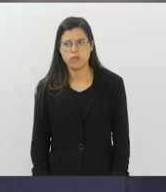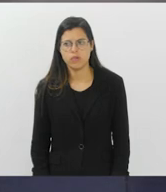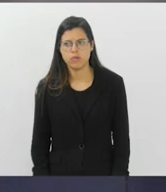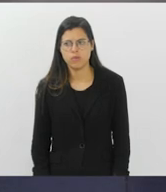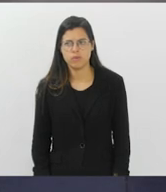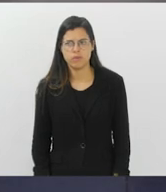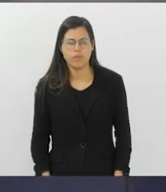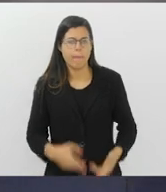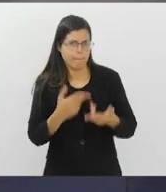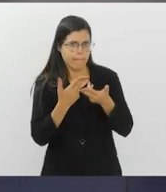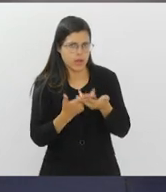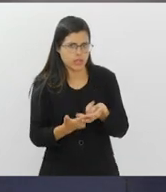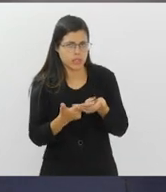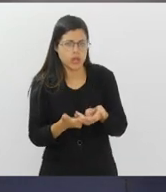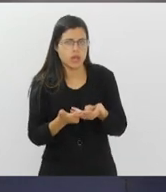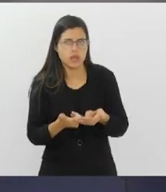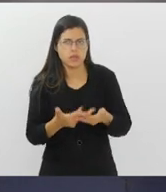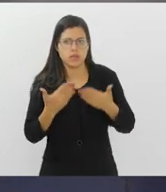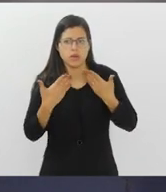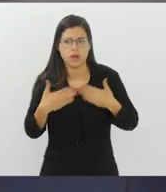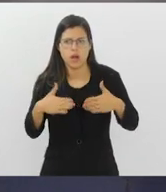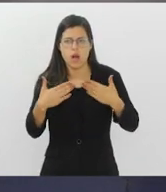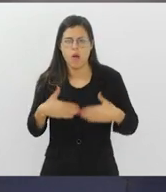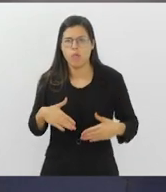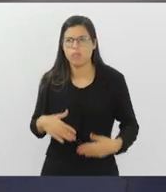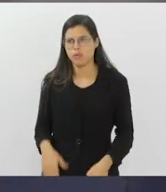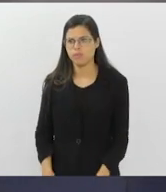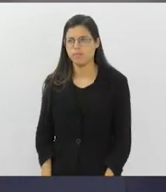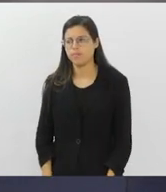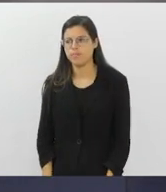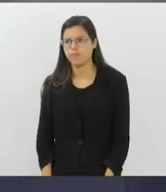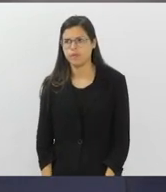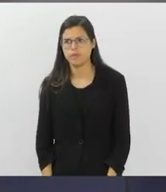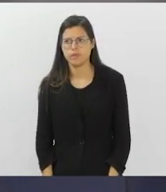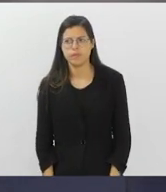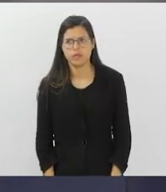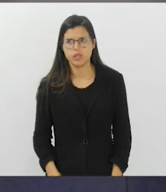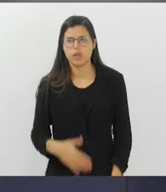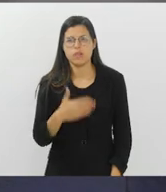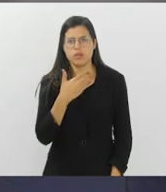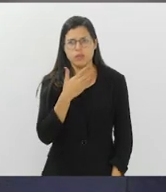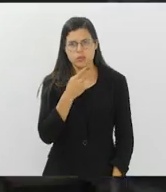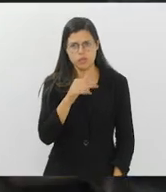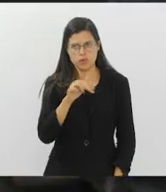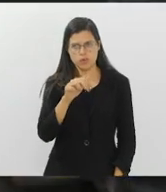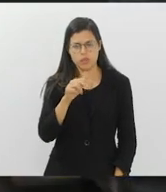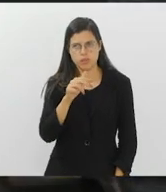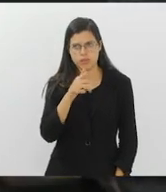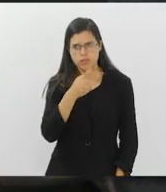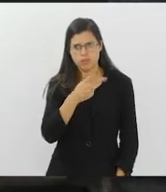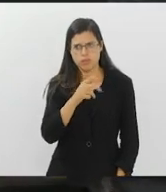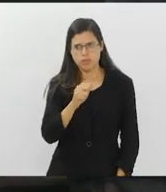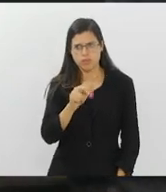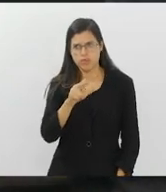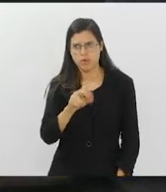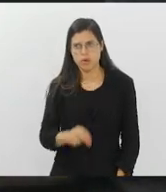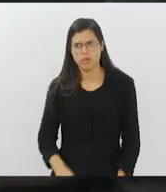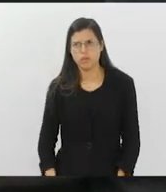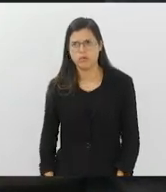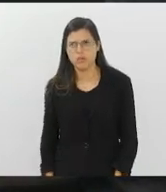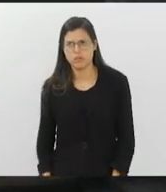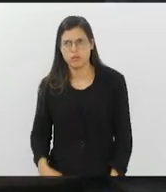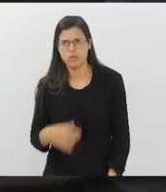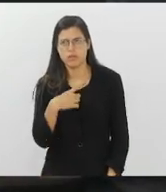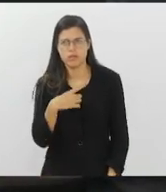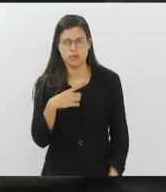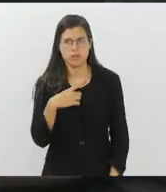tenha paciência, tenha calma. Por favor. Senhor Paulo, por favor. Então, deputado, tem esse canal, na verdade, que a